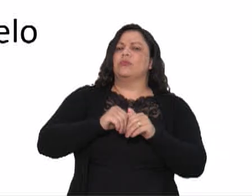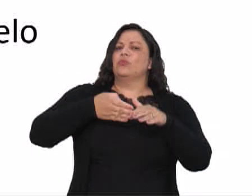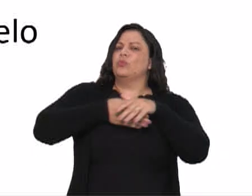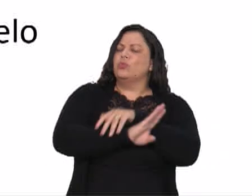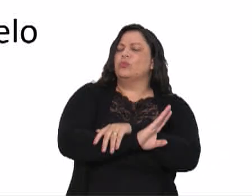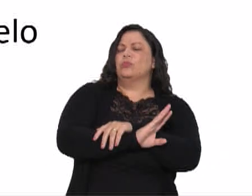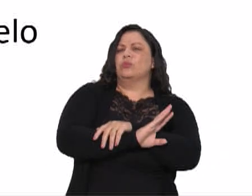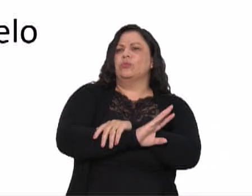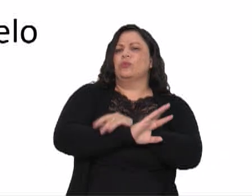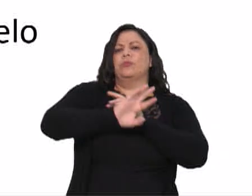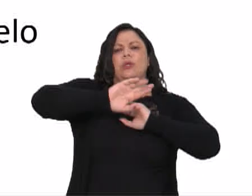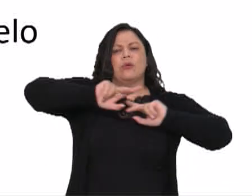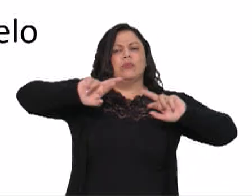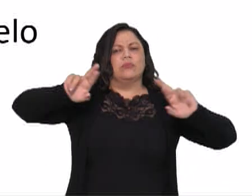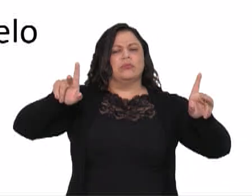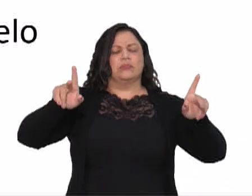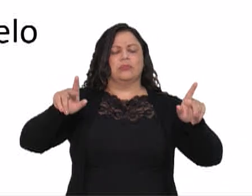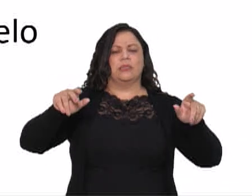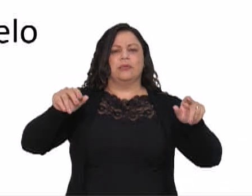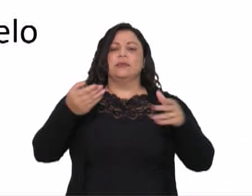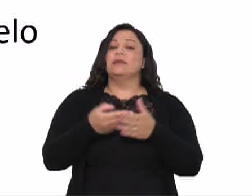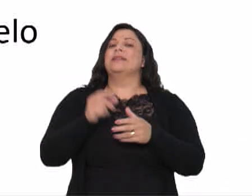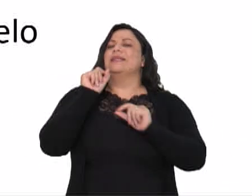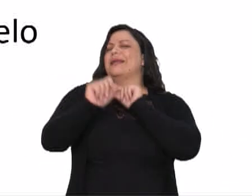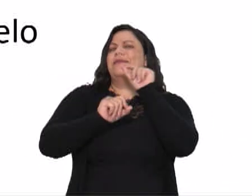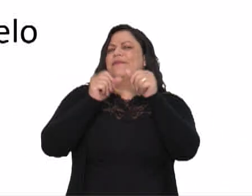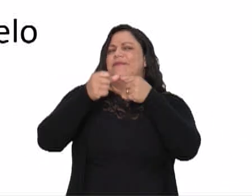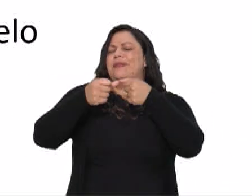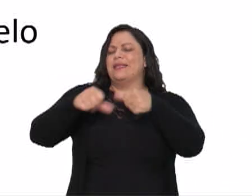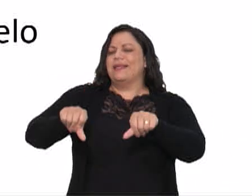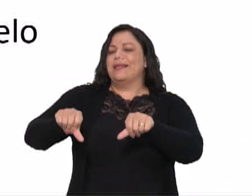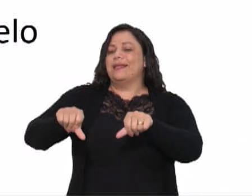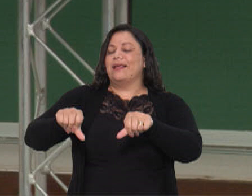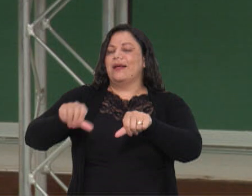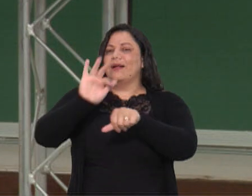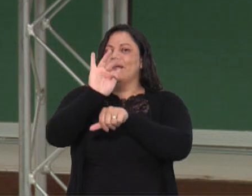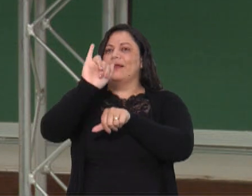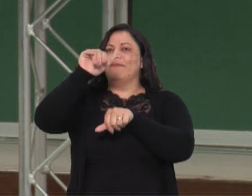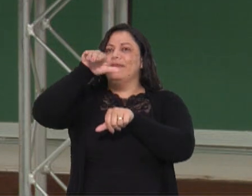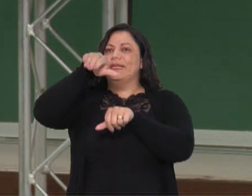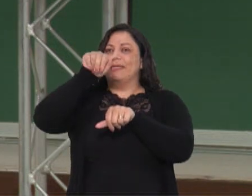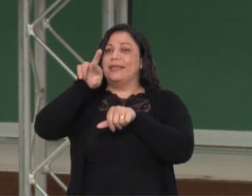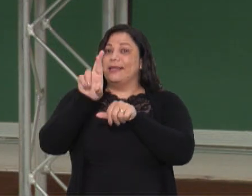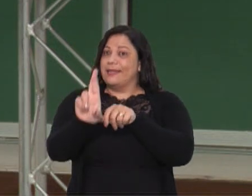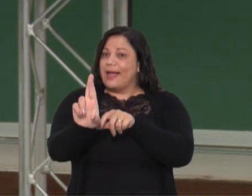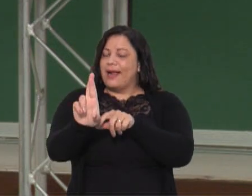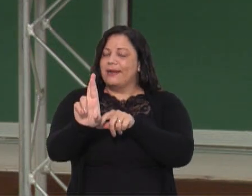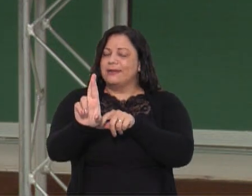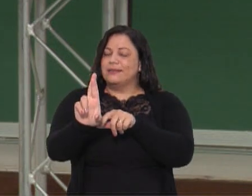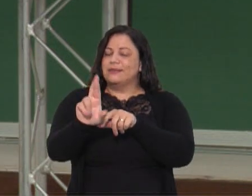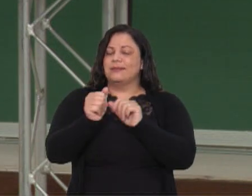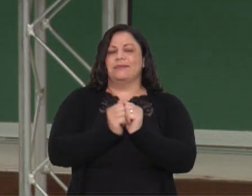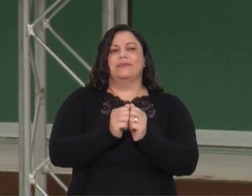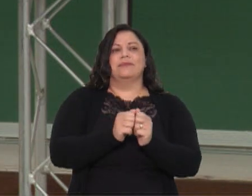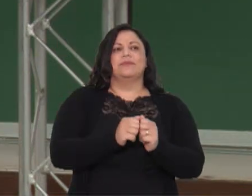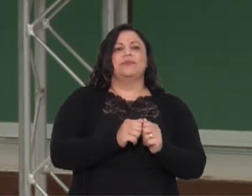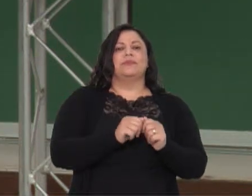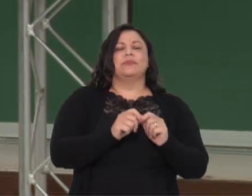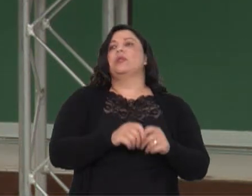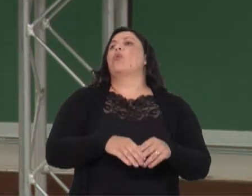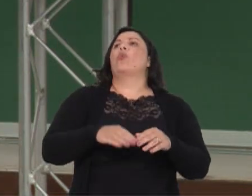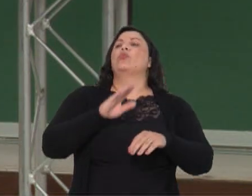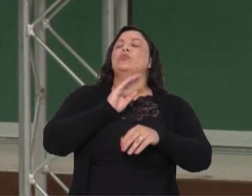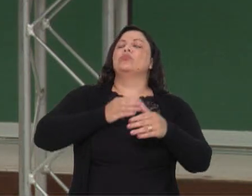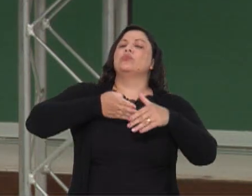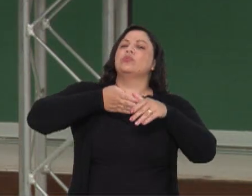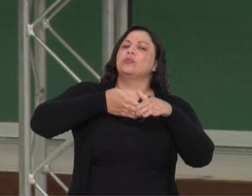ficar. Então, aqui ele faz uma afirmação. Qual é a afirmação? Que os hábitos de